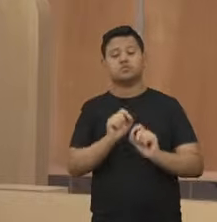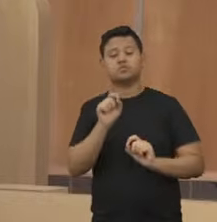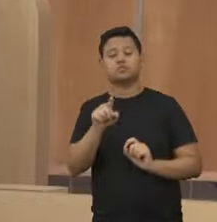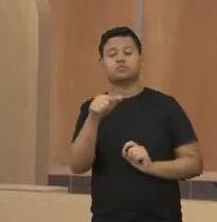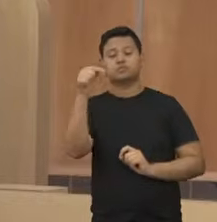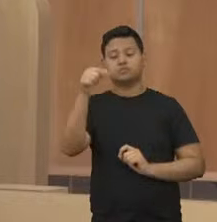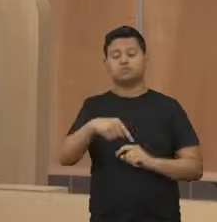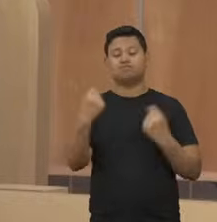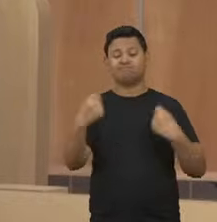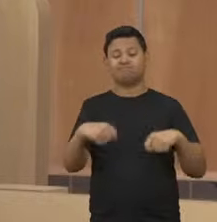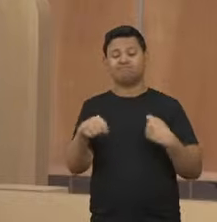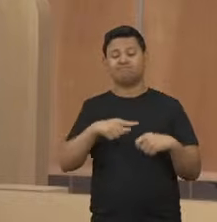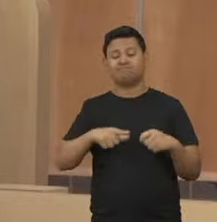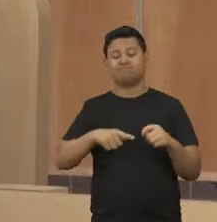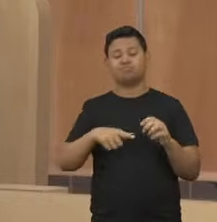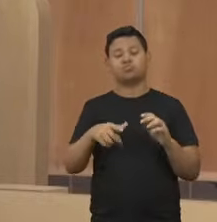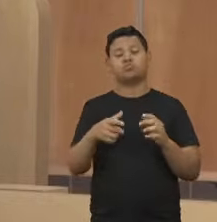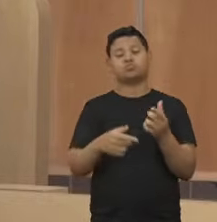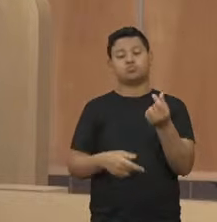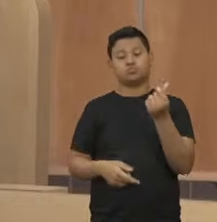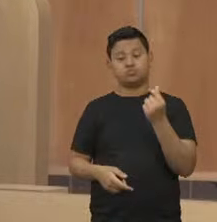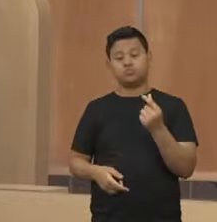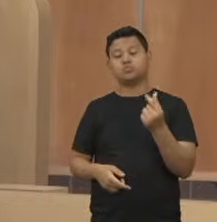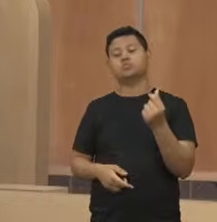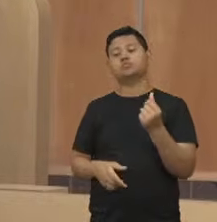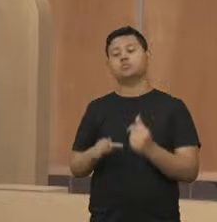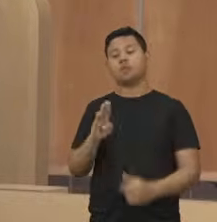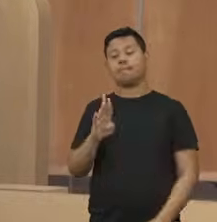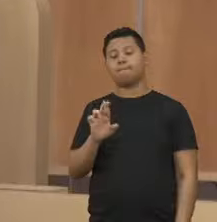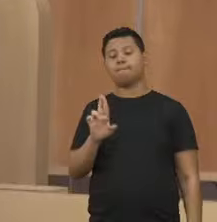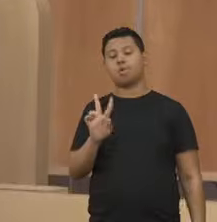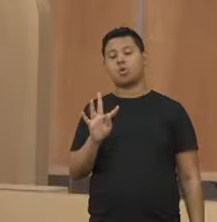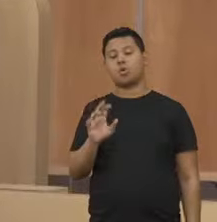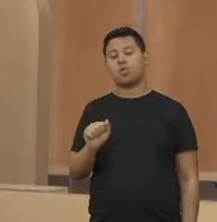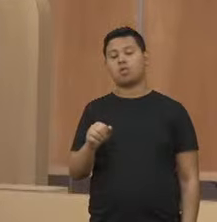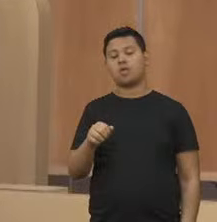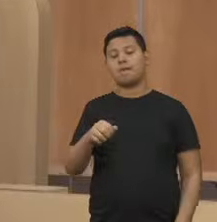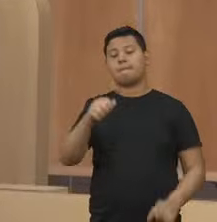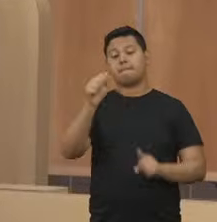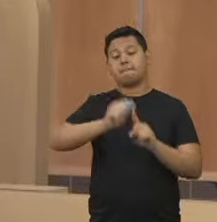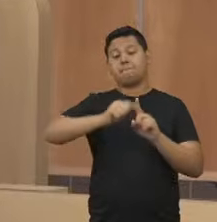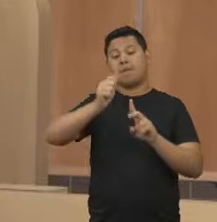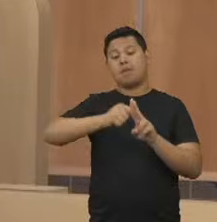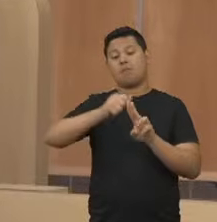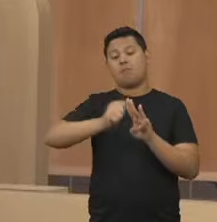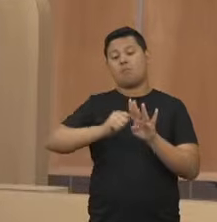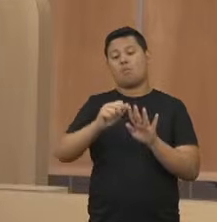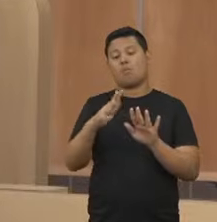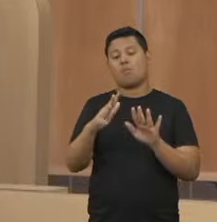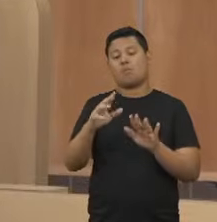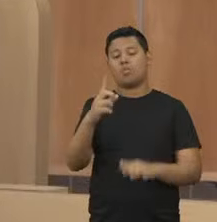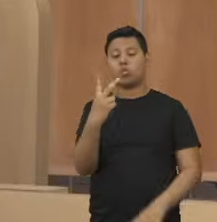que necessita ter uma renda bruta familiar mensal de até